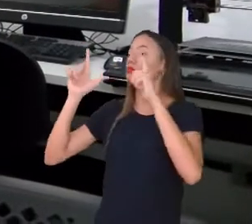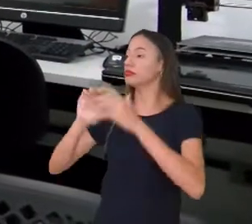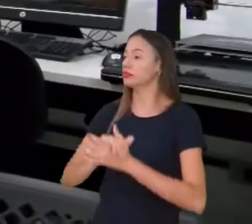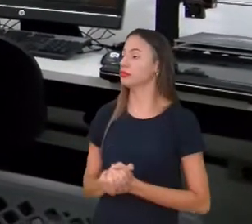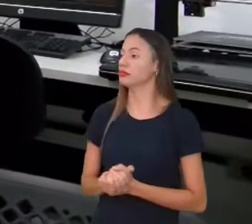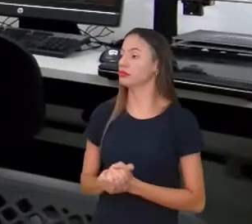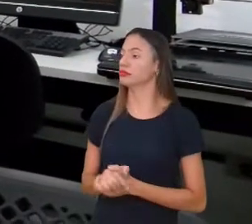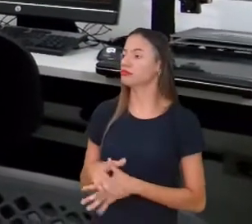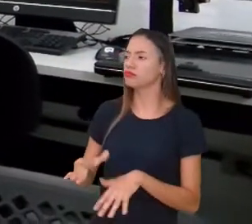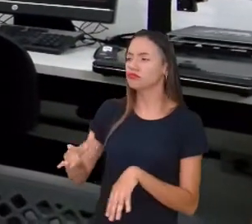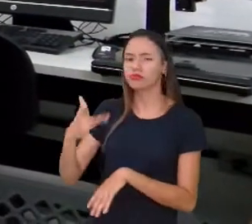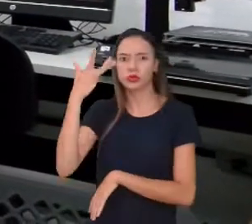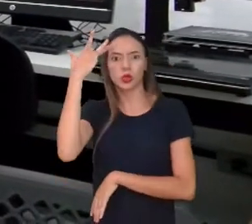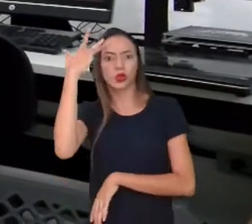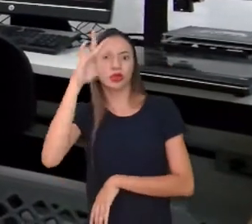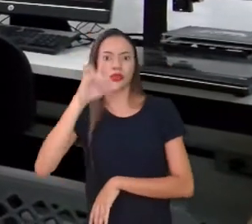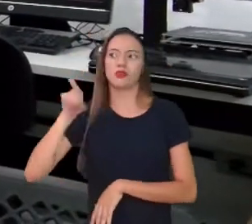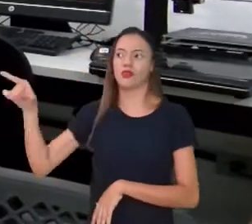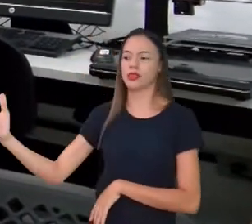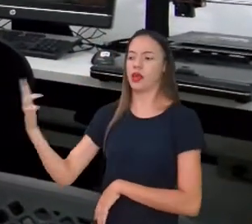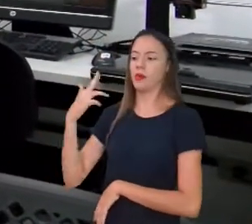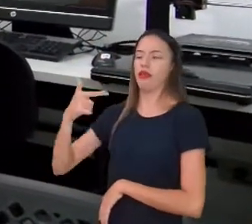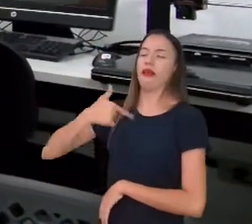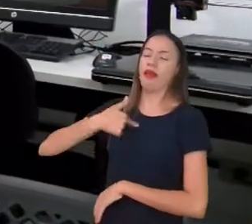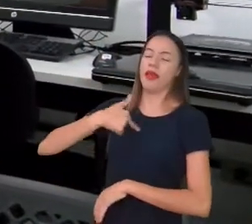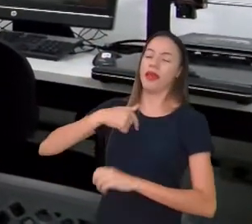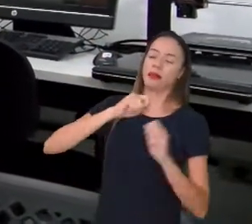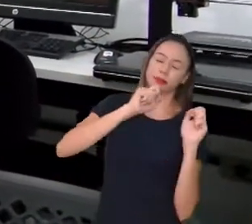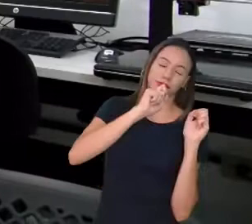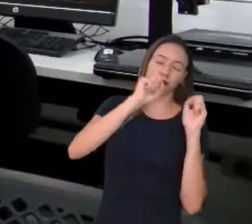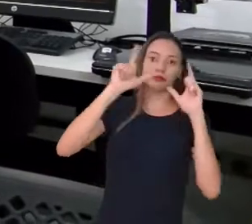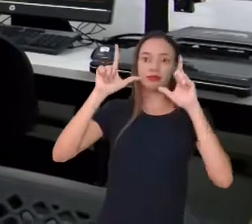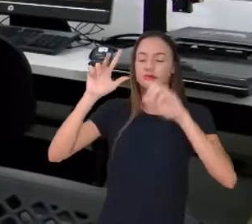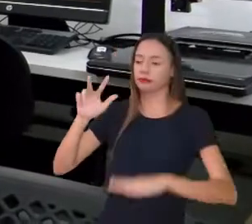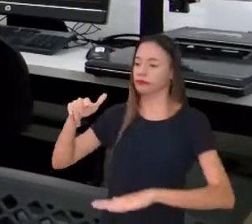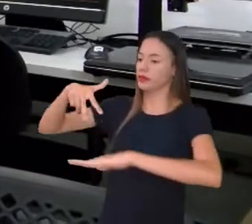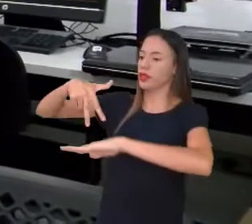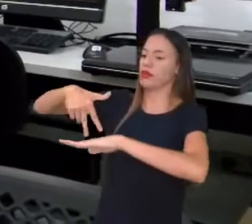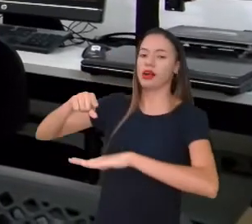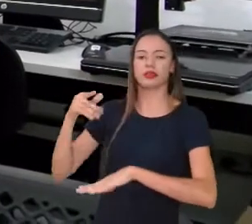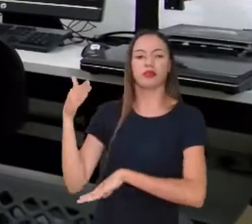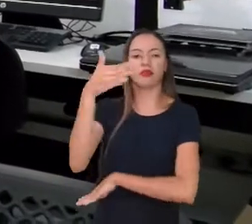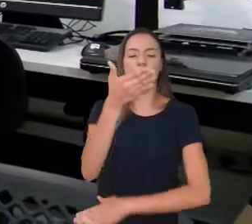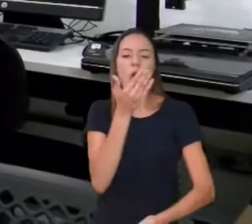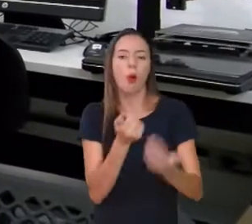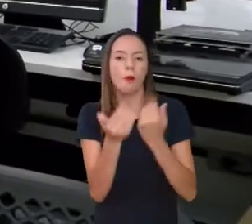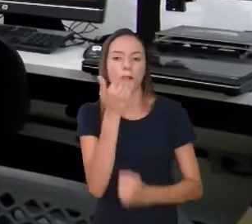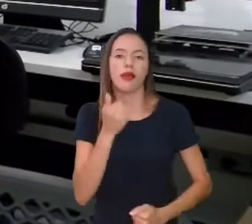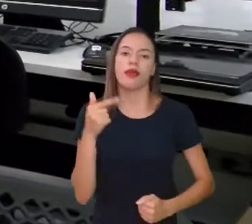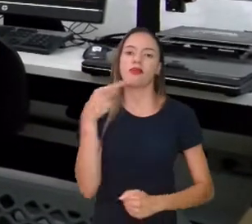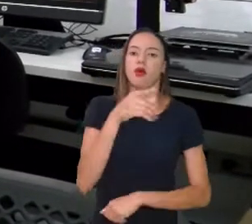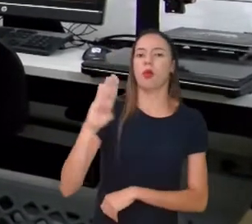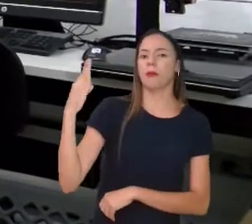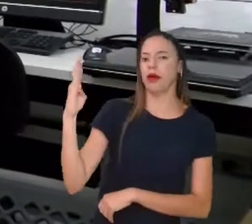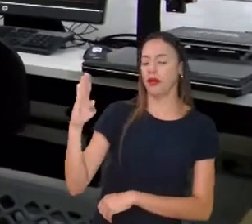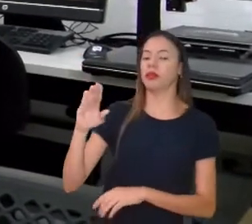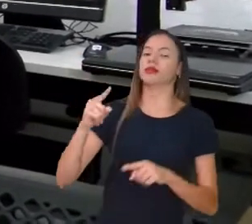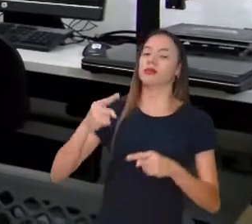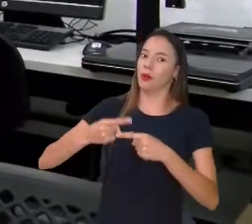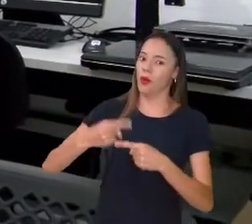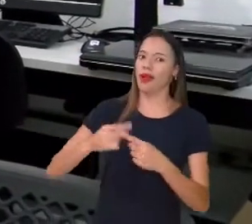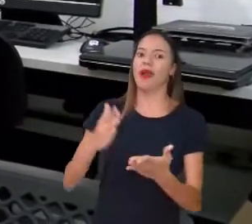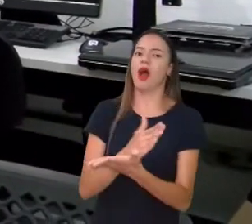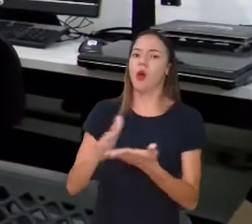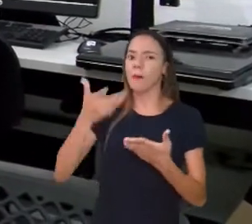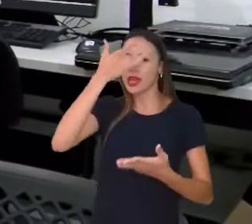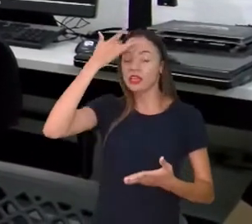Não sei se você vai dizer, eu me levanto, vou tomar banho, vou ao banheiro, tomar café. Não sei. Tem gente que a primeira coisa que faz